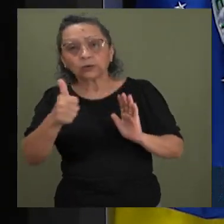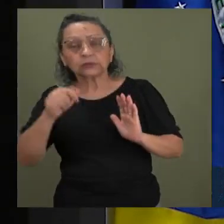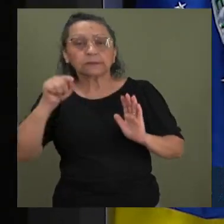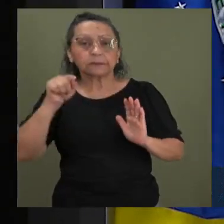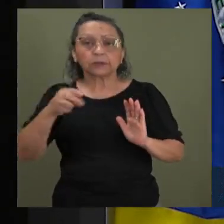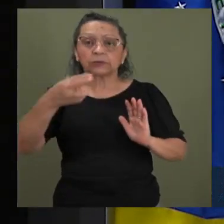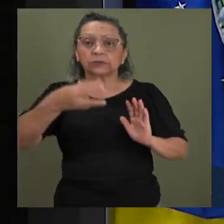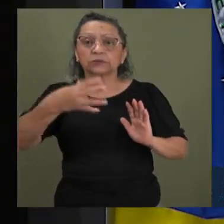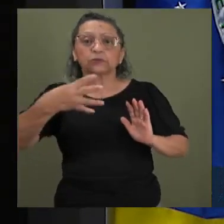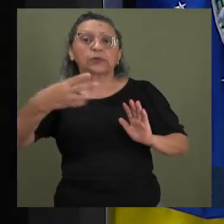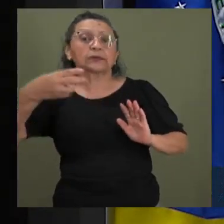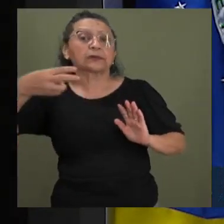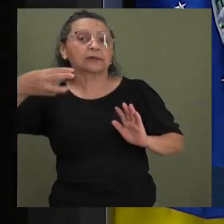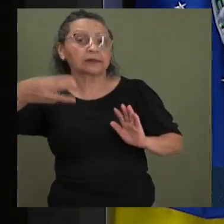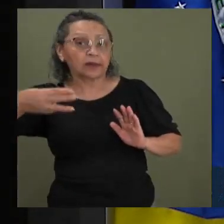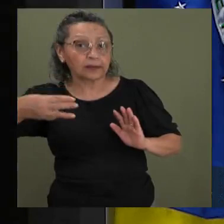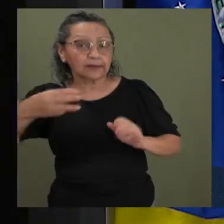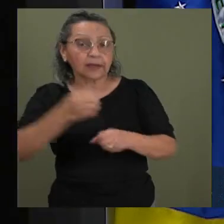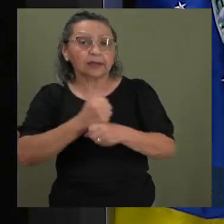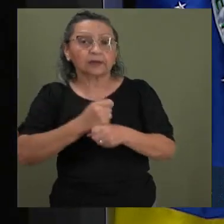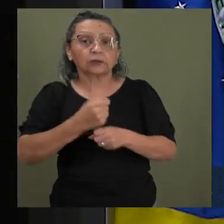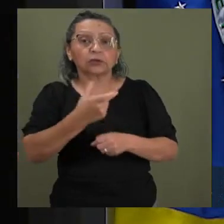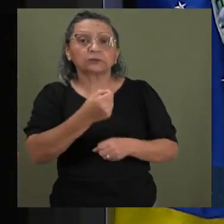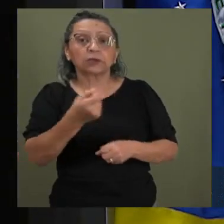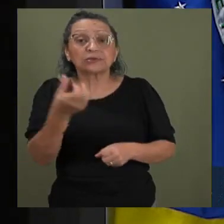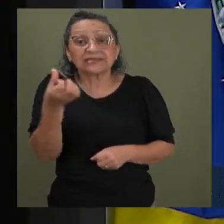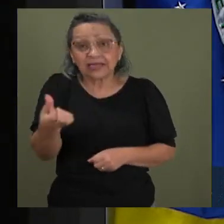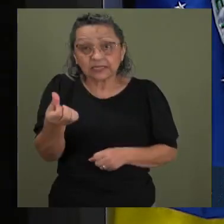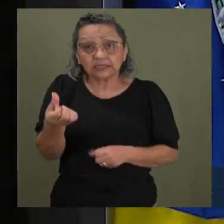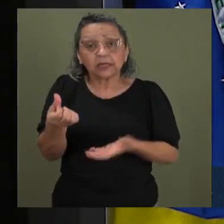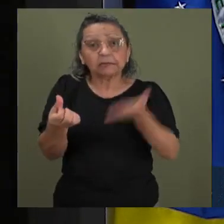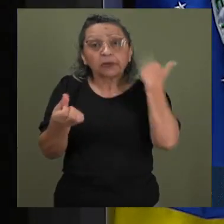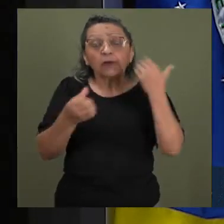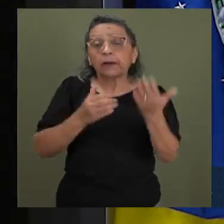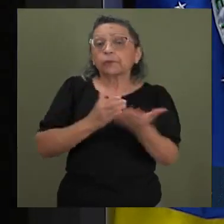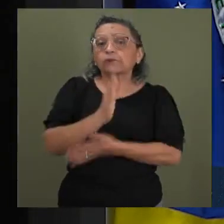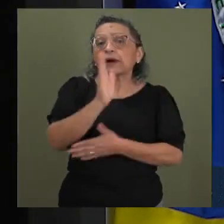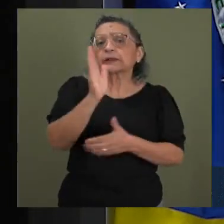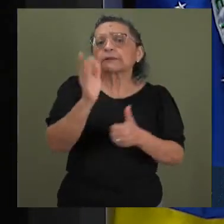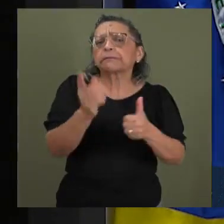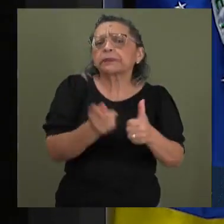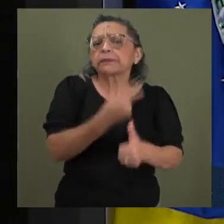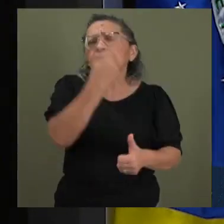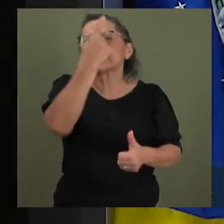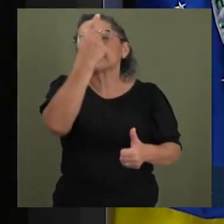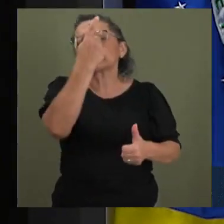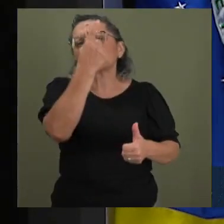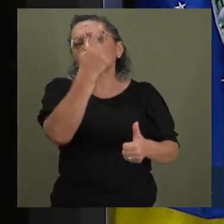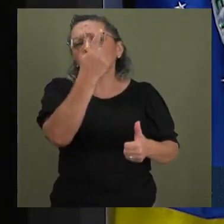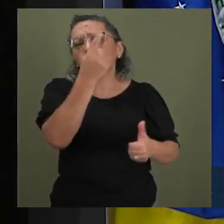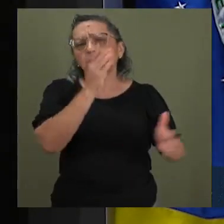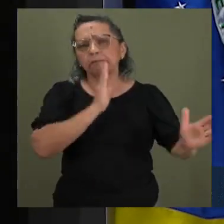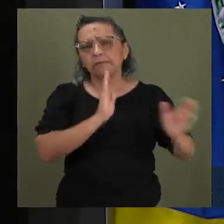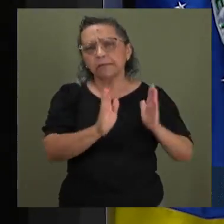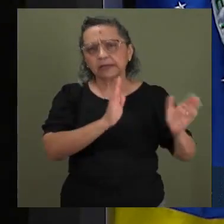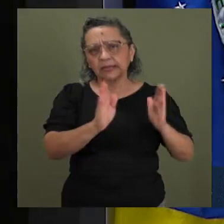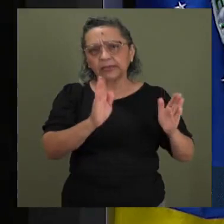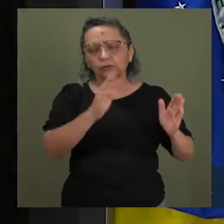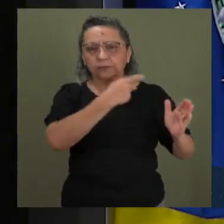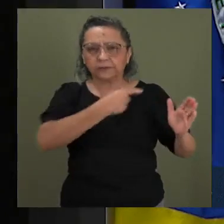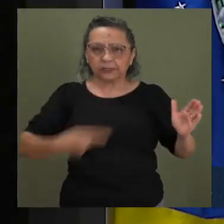11.343 de 2006, que foi aprovada, acredite se quiser, no primeiro governo de